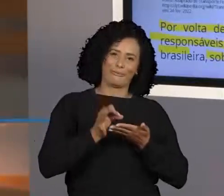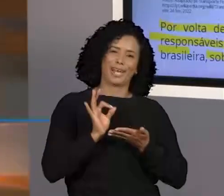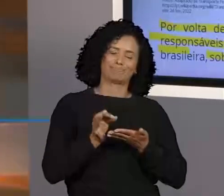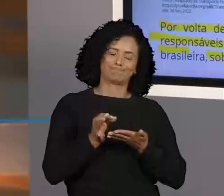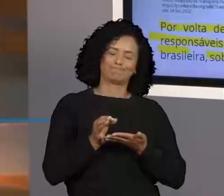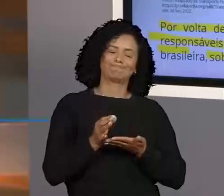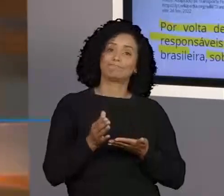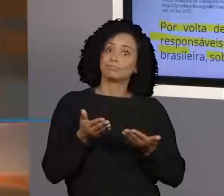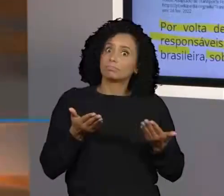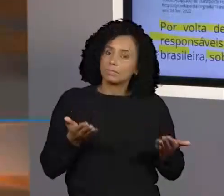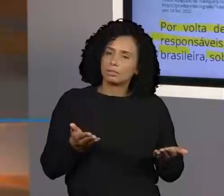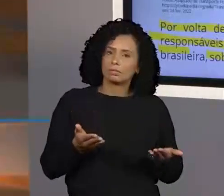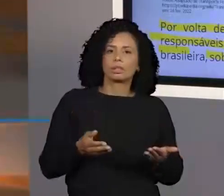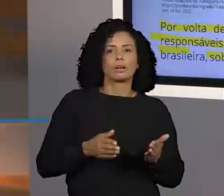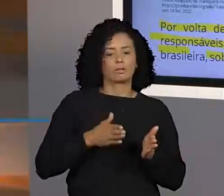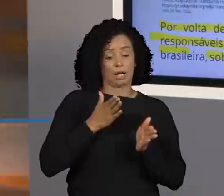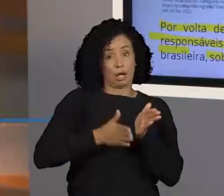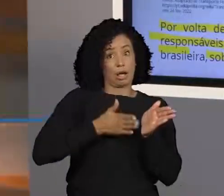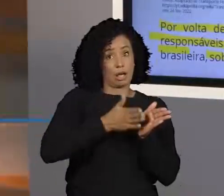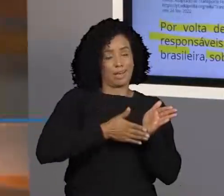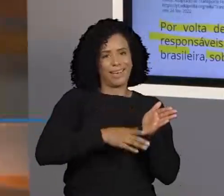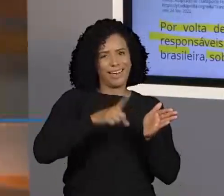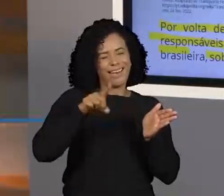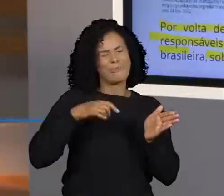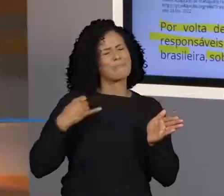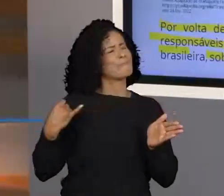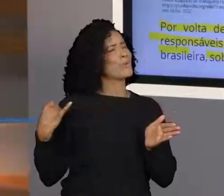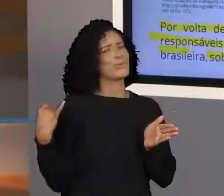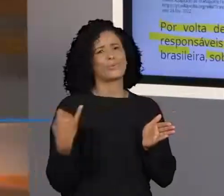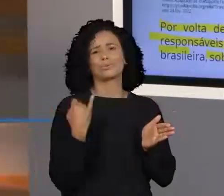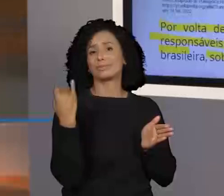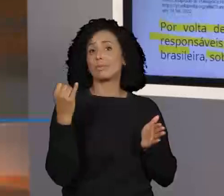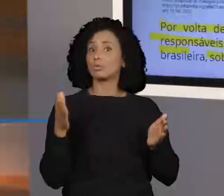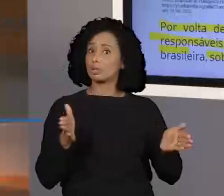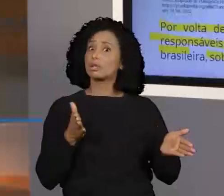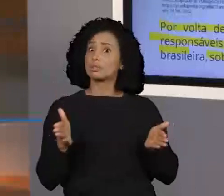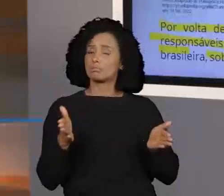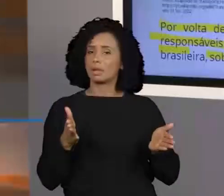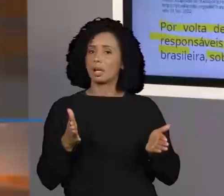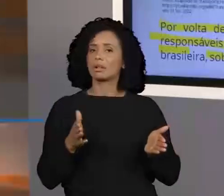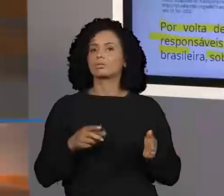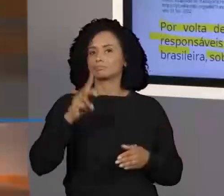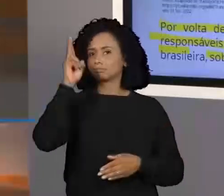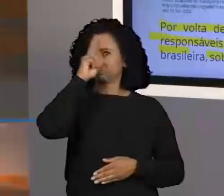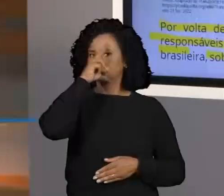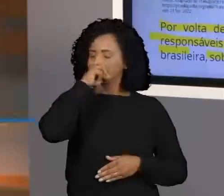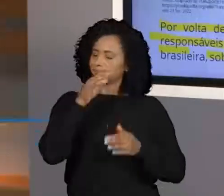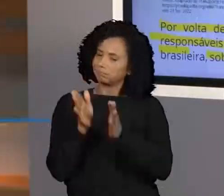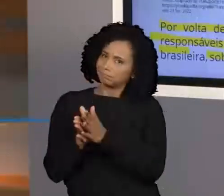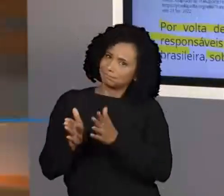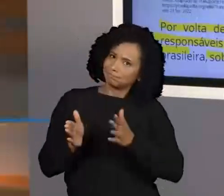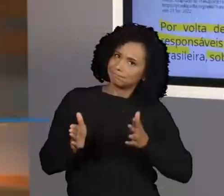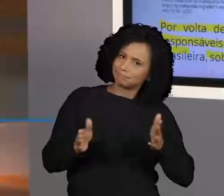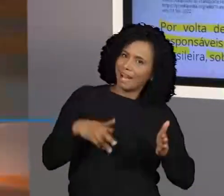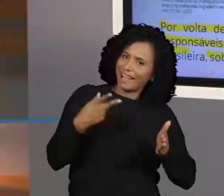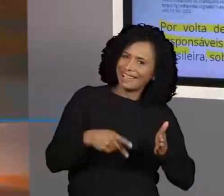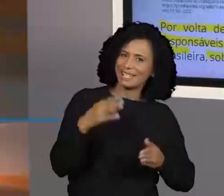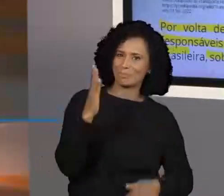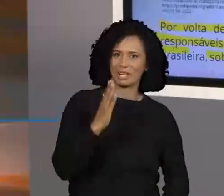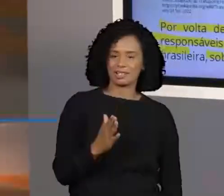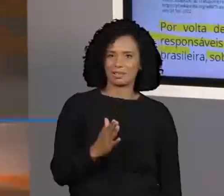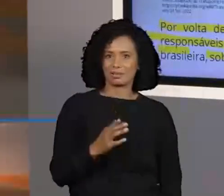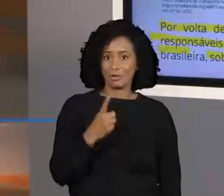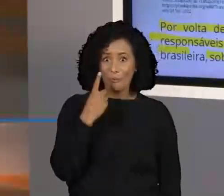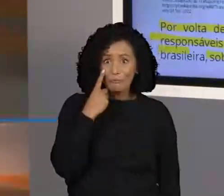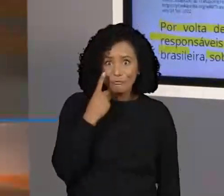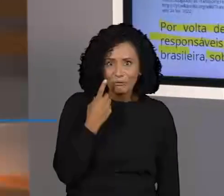Então, a ferrovia aí como um momento muito importante histórico para o Brasil. Olha só como o